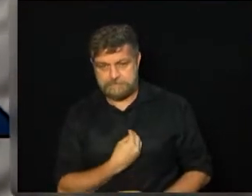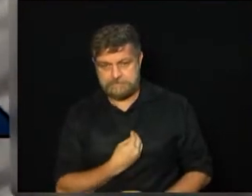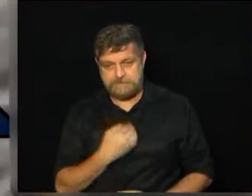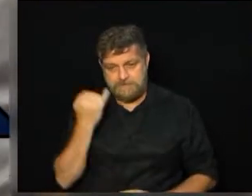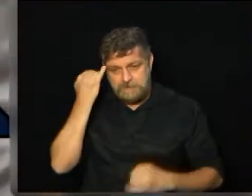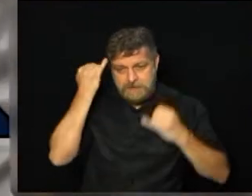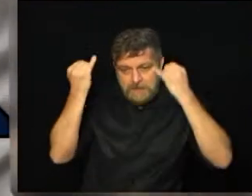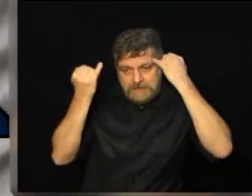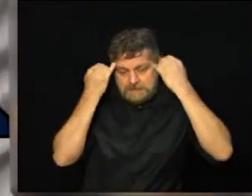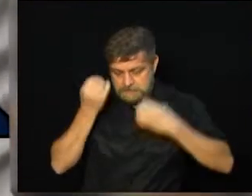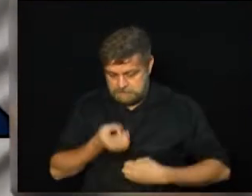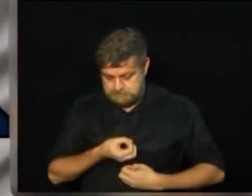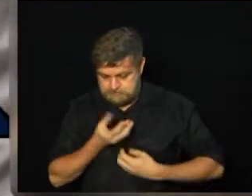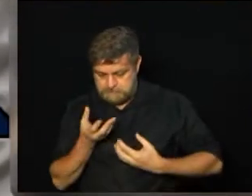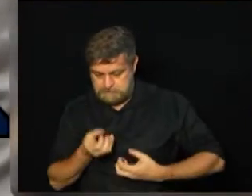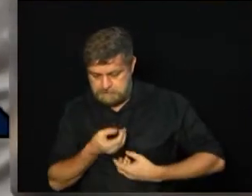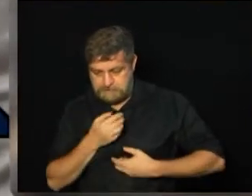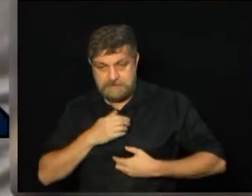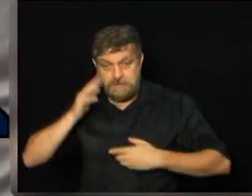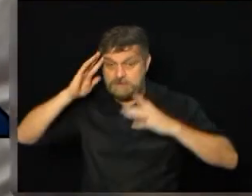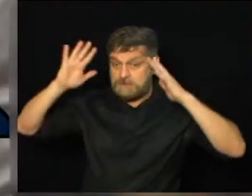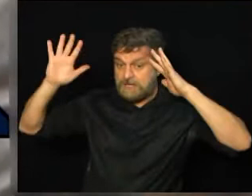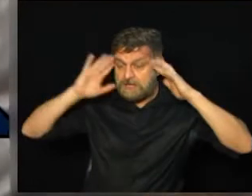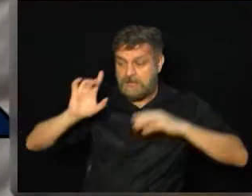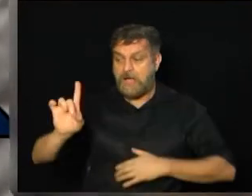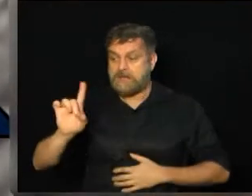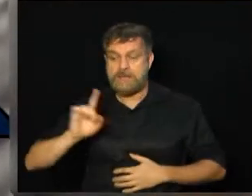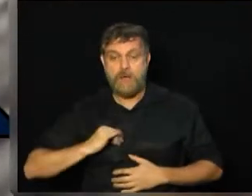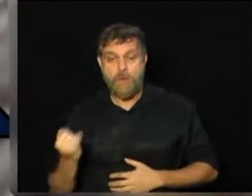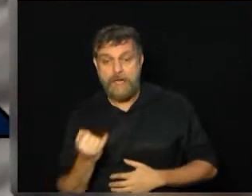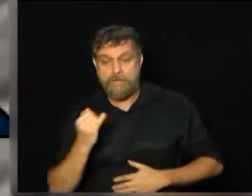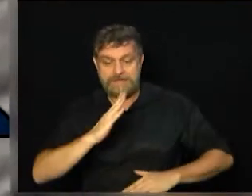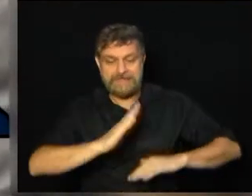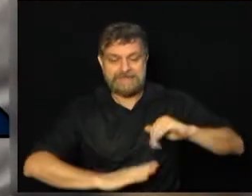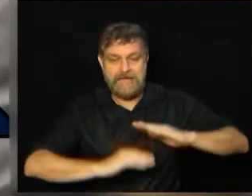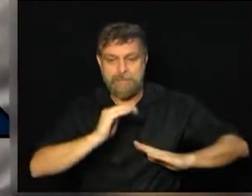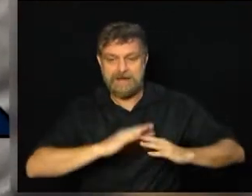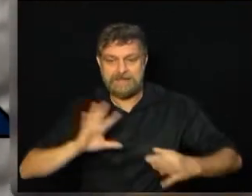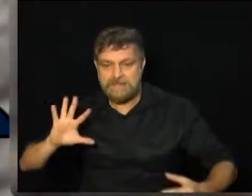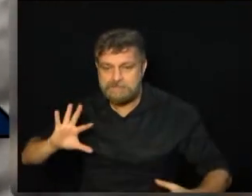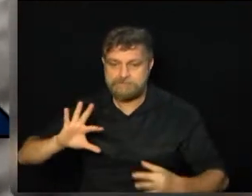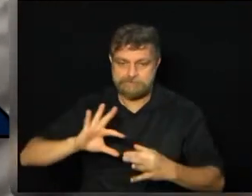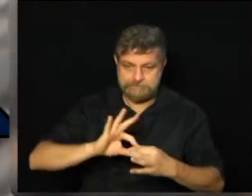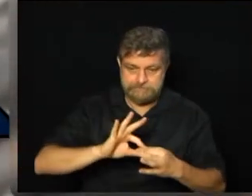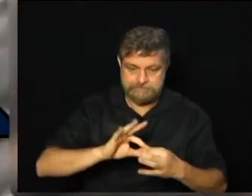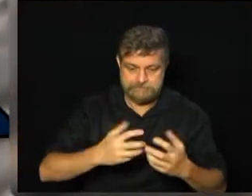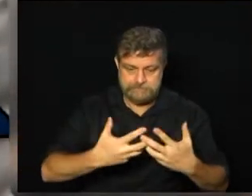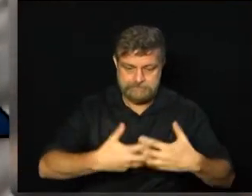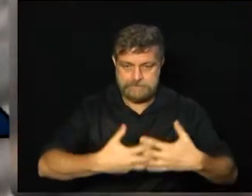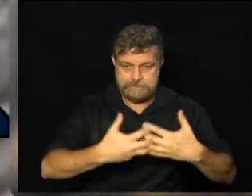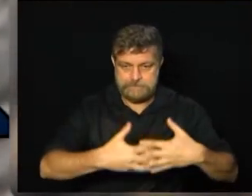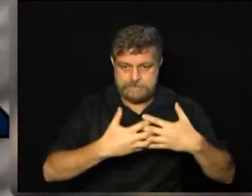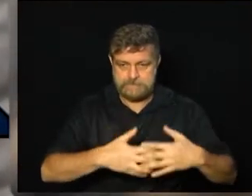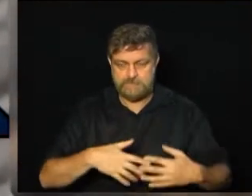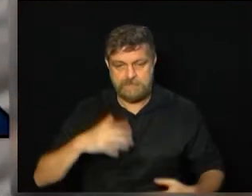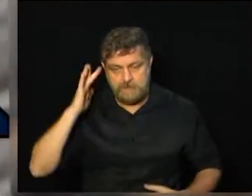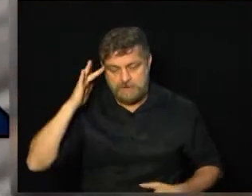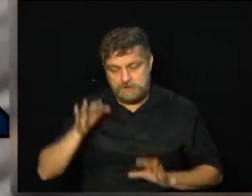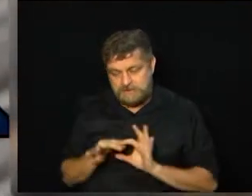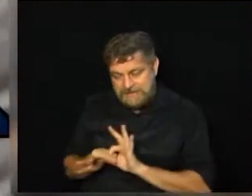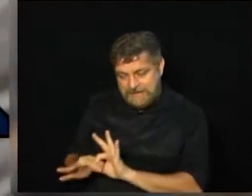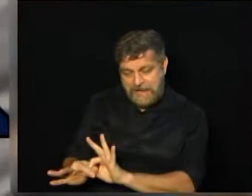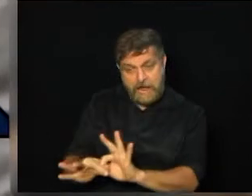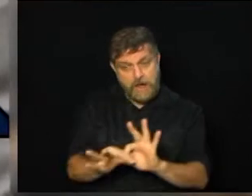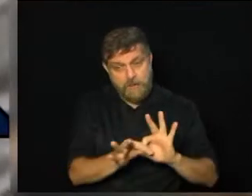ideias estão fluindo, e não só as ideias, né? Eu acho que o importante é implantar as ideias. E eu acho que está todo mundo no consenso. Essa união